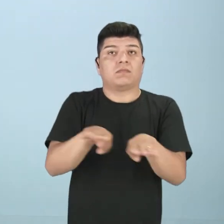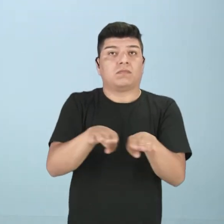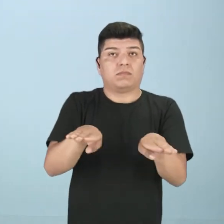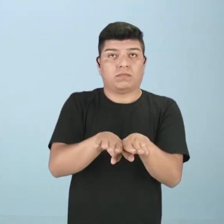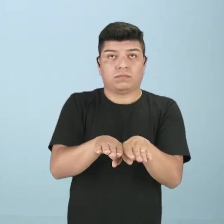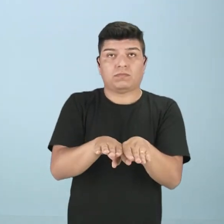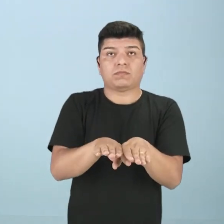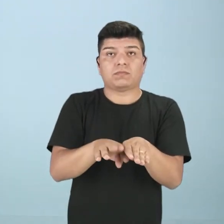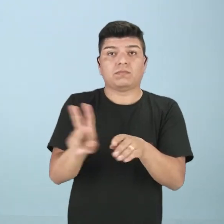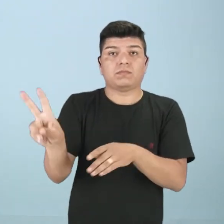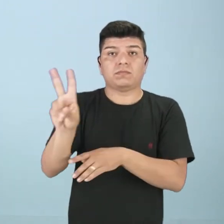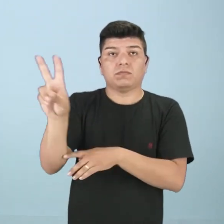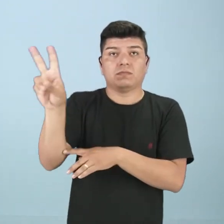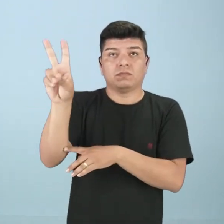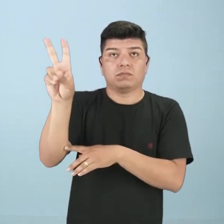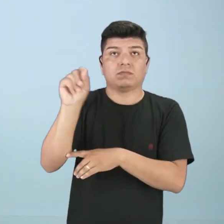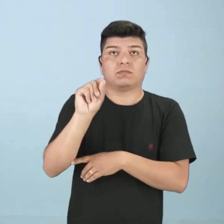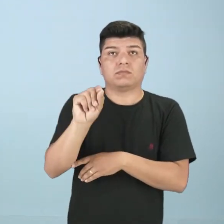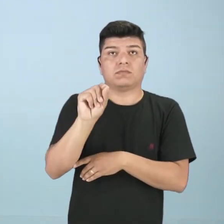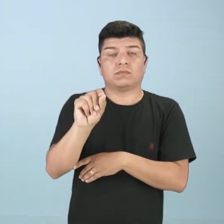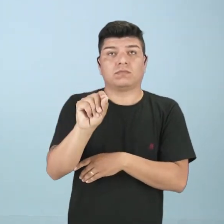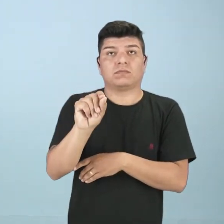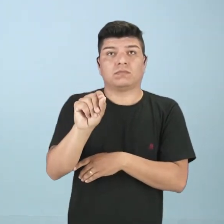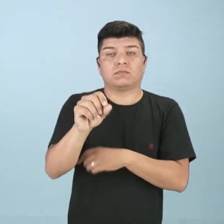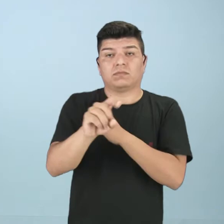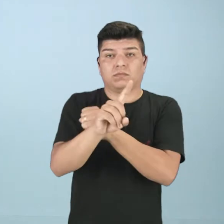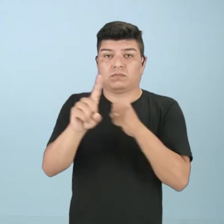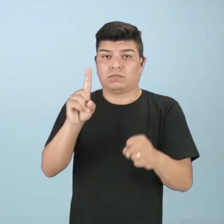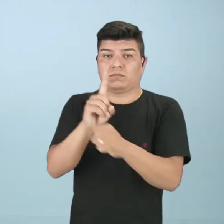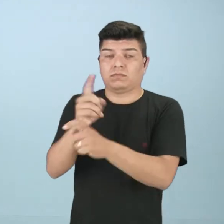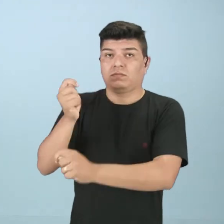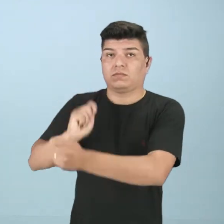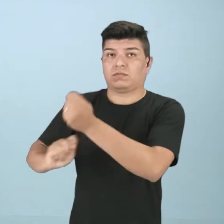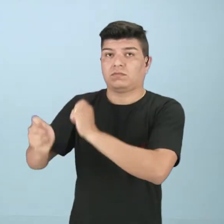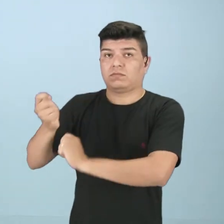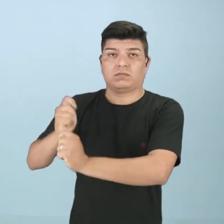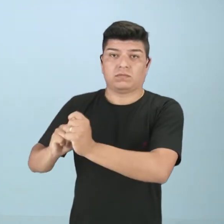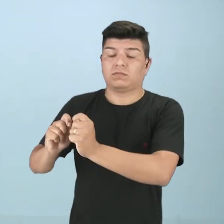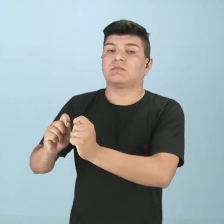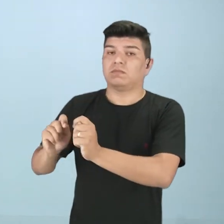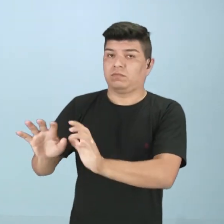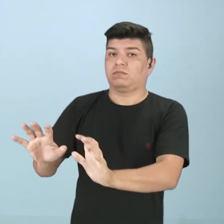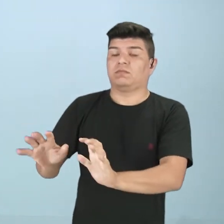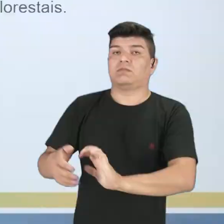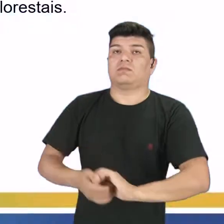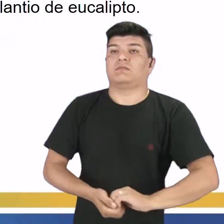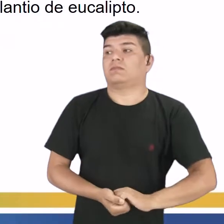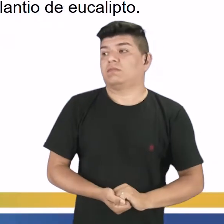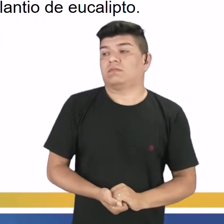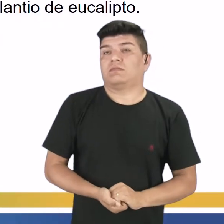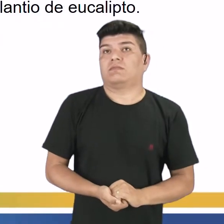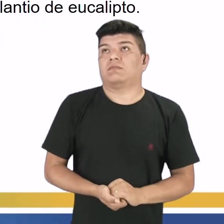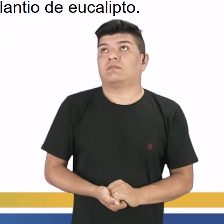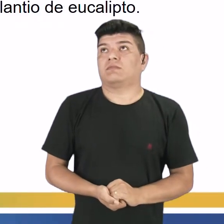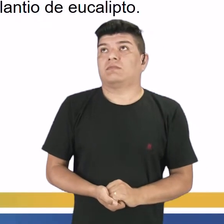também valorizar a questão social, econômica, enfim. Tá? Vamos lá.